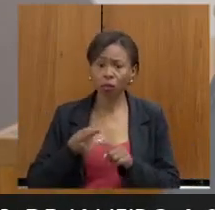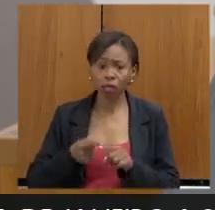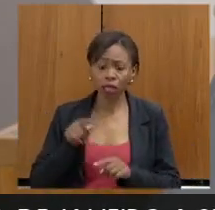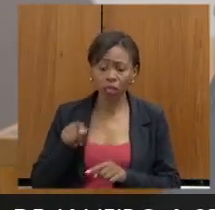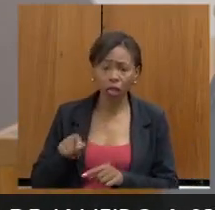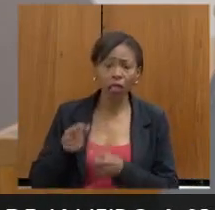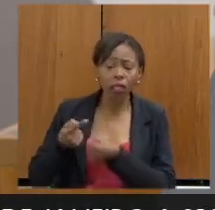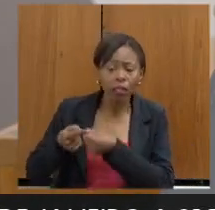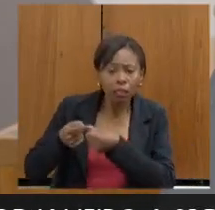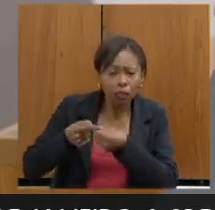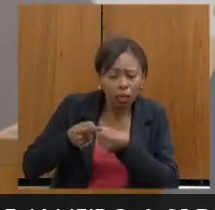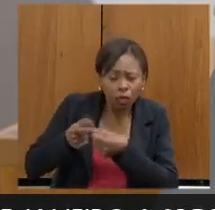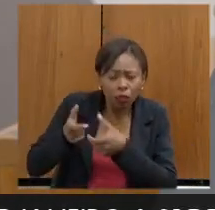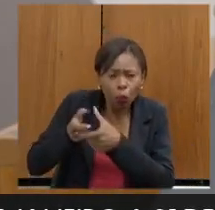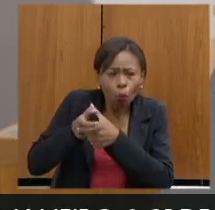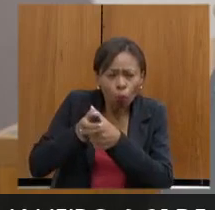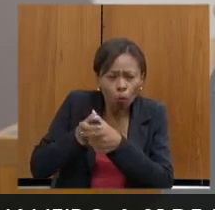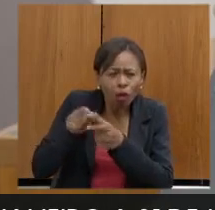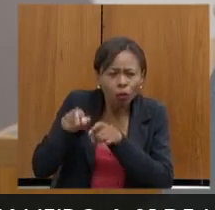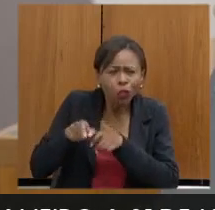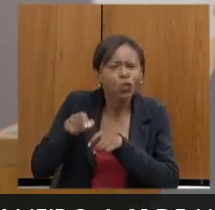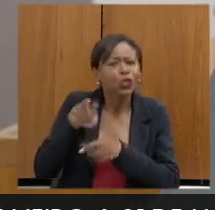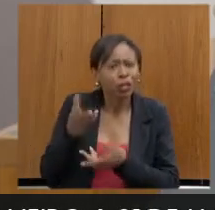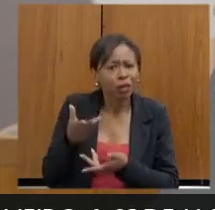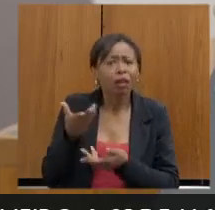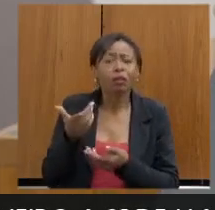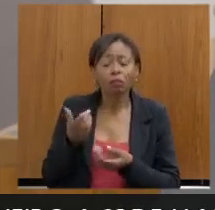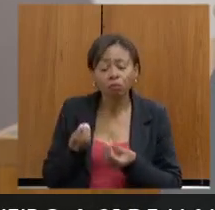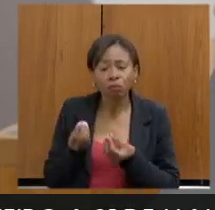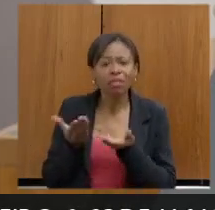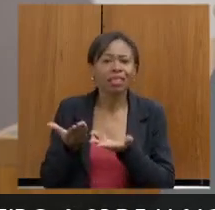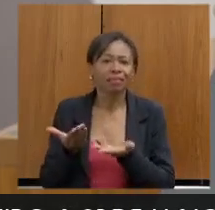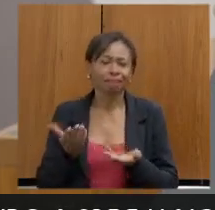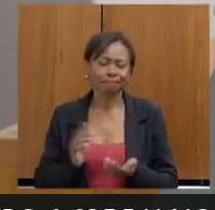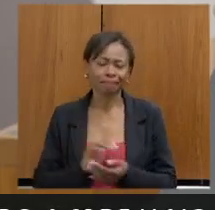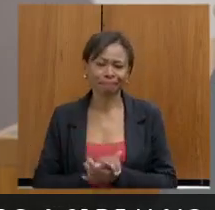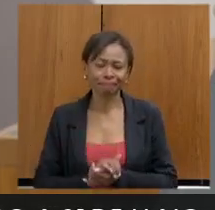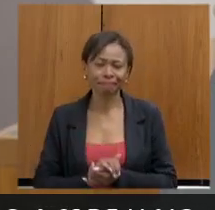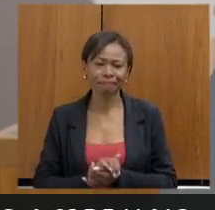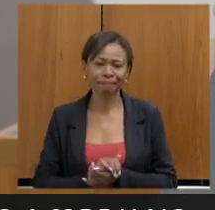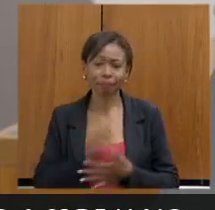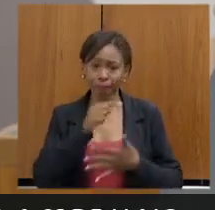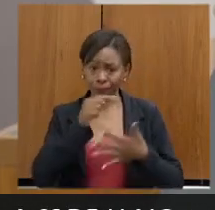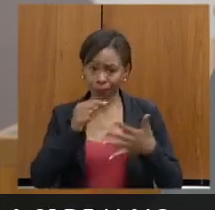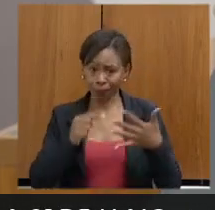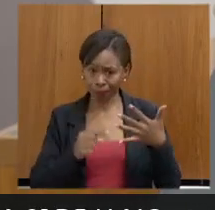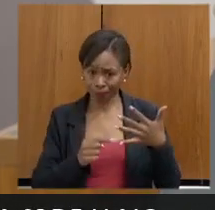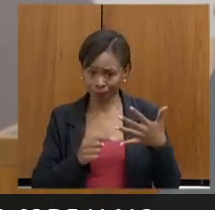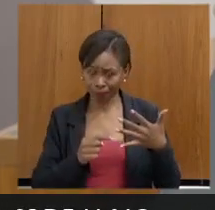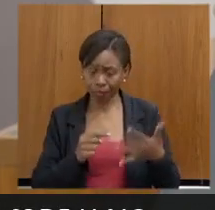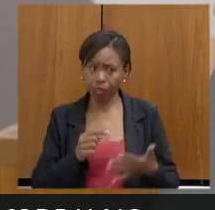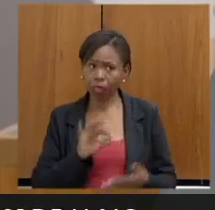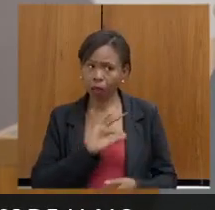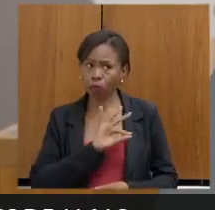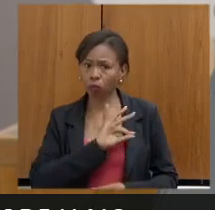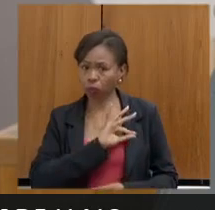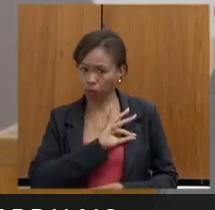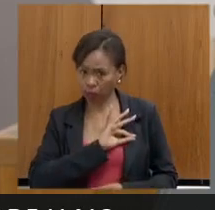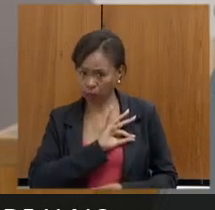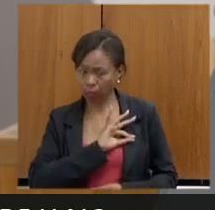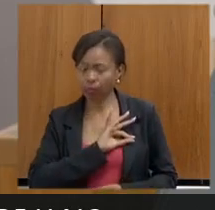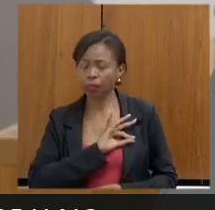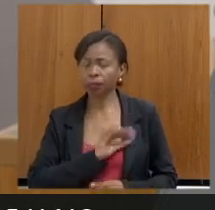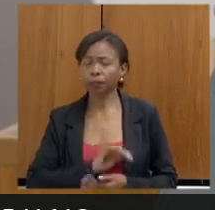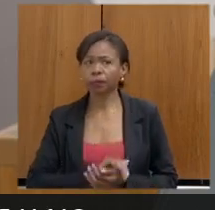na cidade do interior né E sobre as questões da Polícia Militar que eu gostaria de colocar